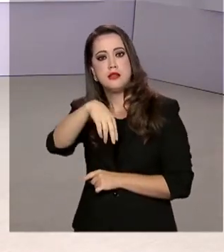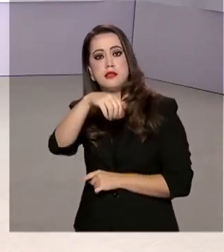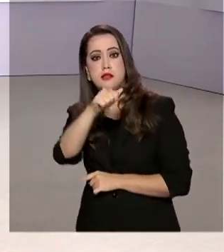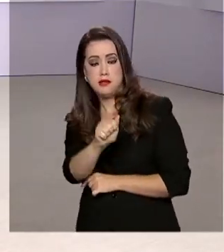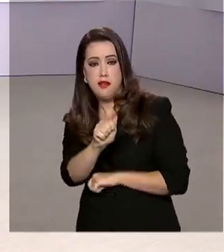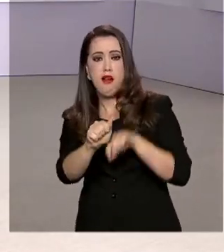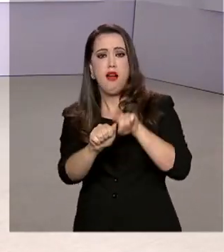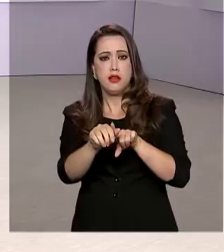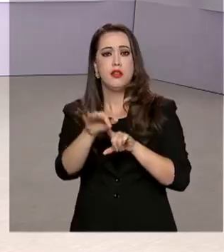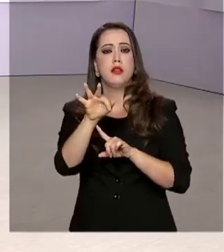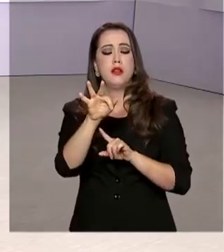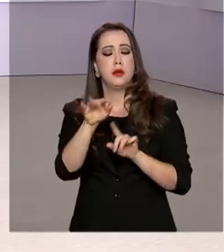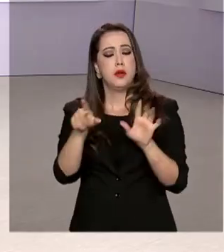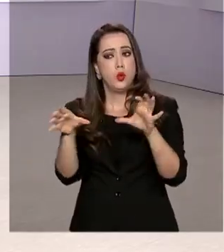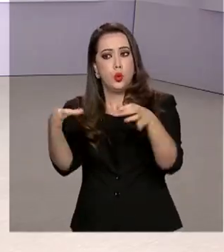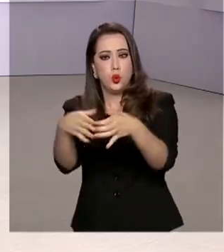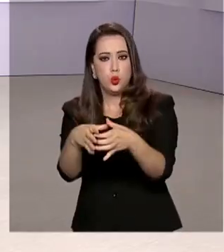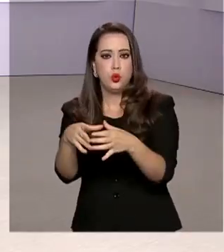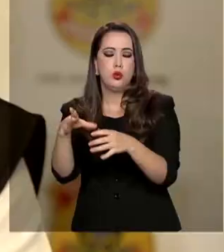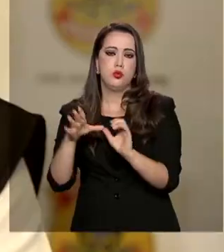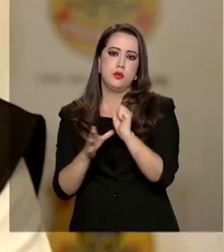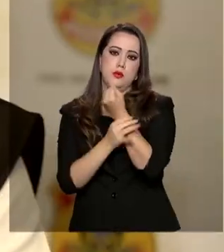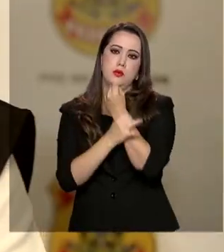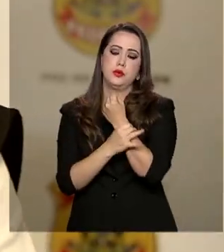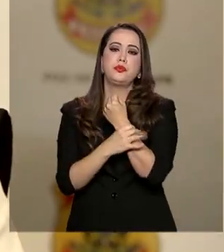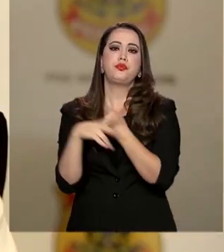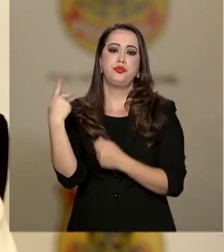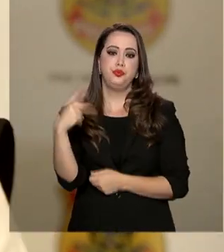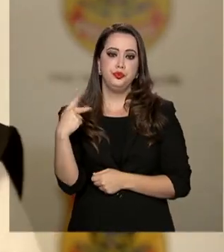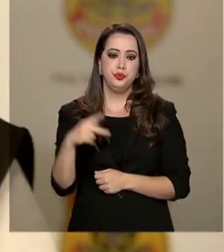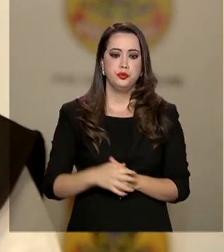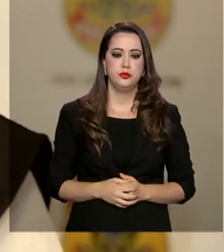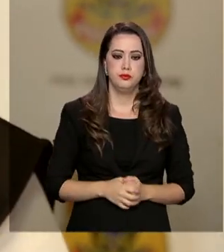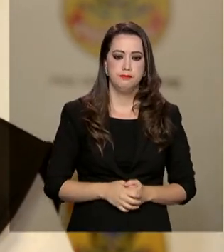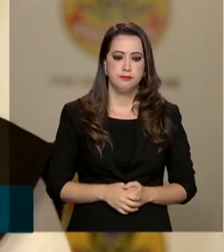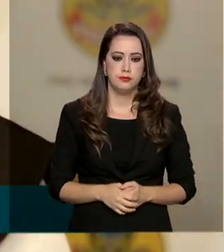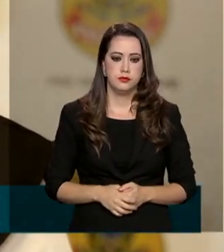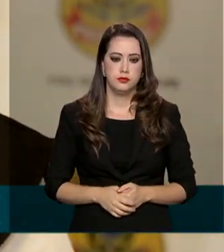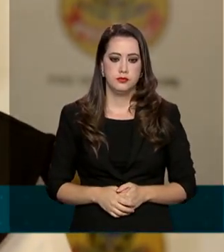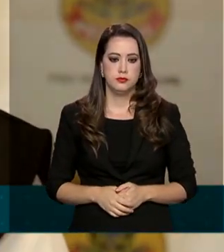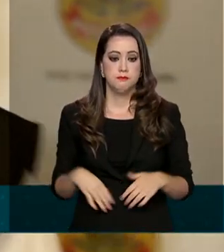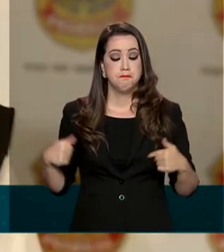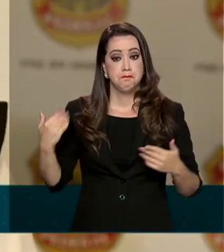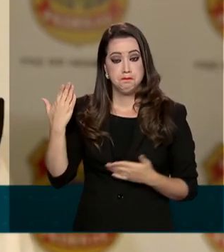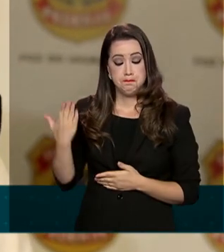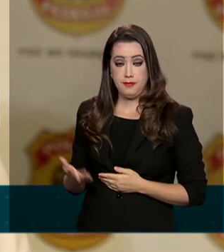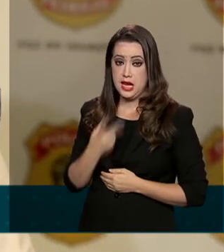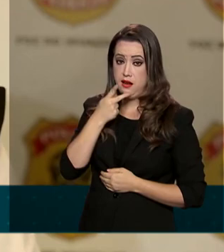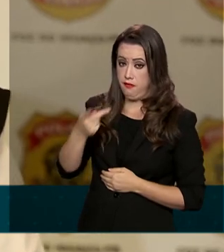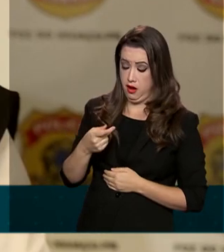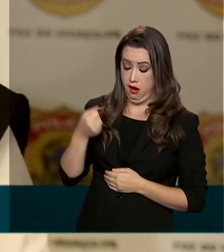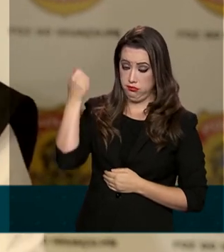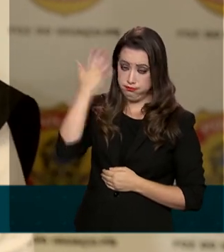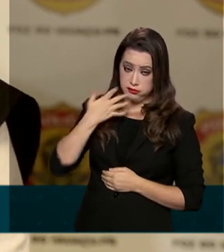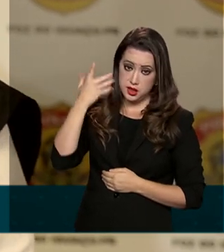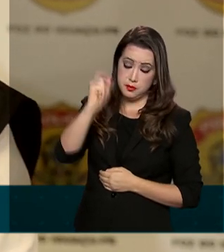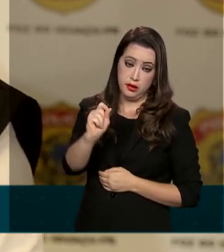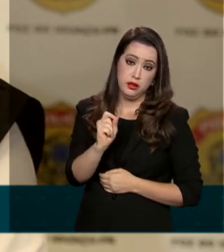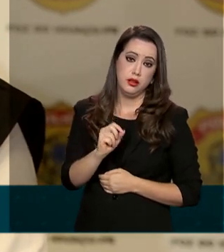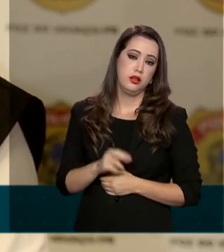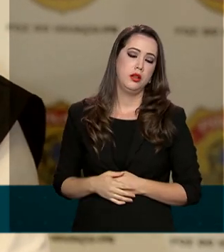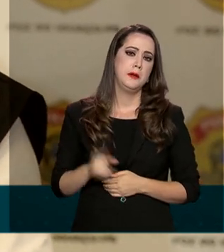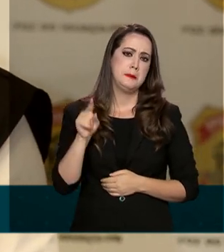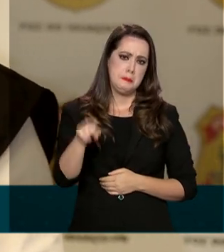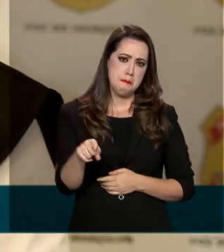Força-Tarefa Conjunta do Paraguai. Os resultados, a partir dessa